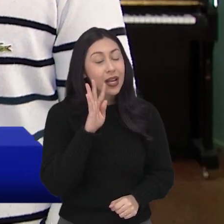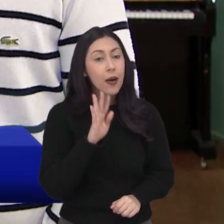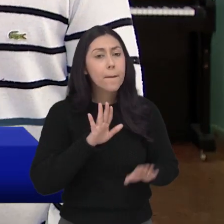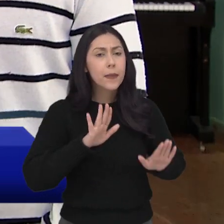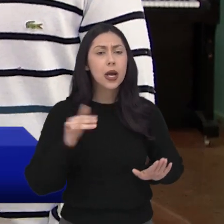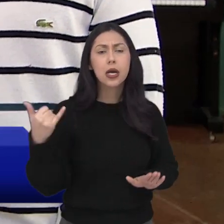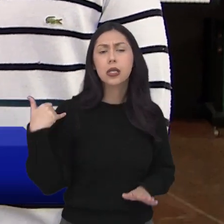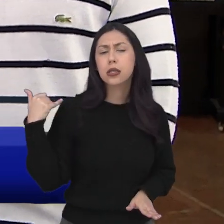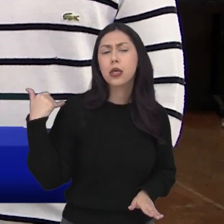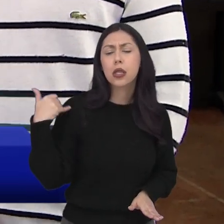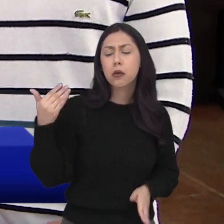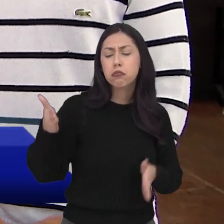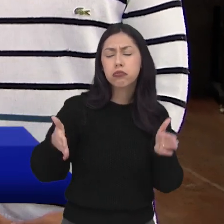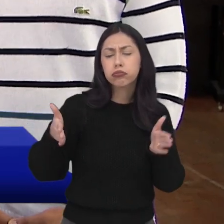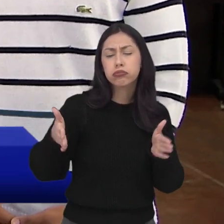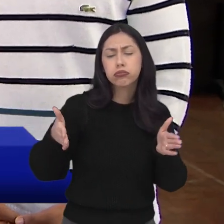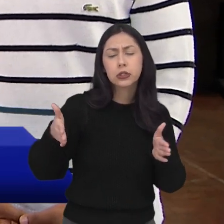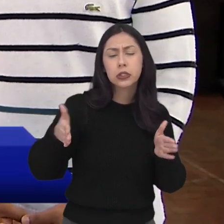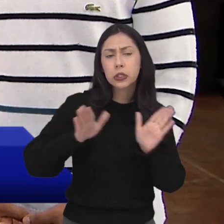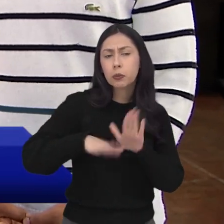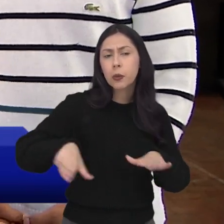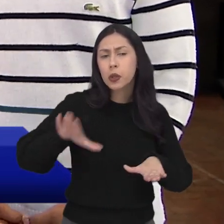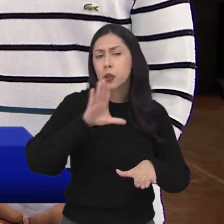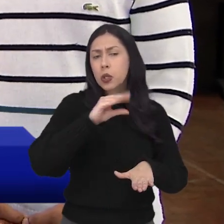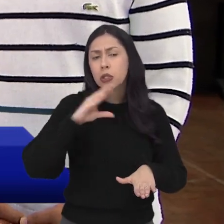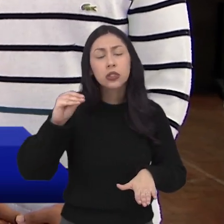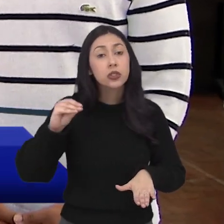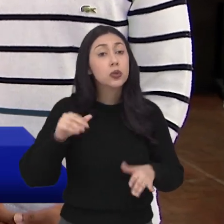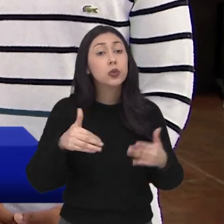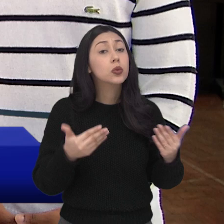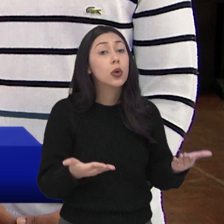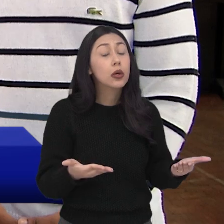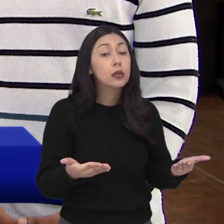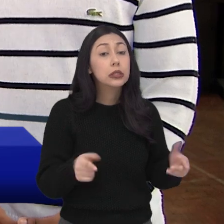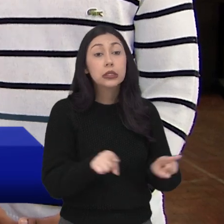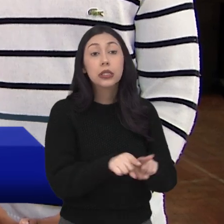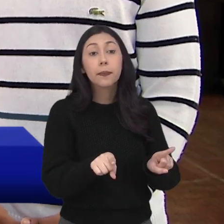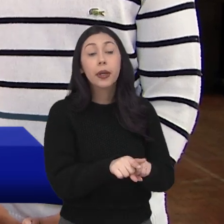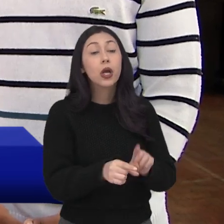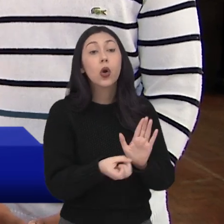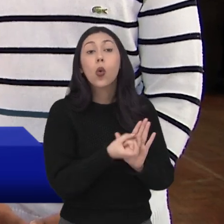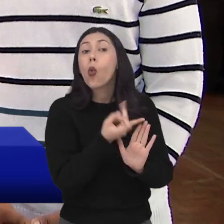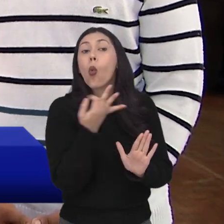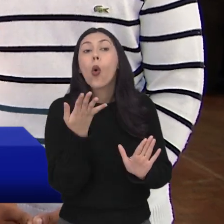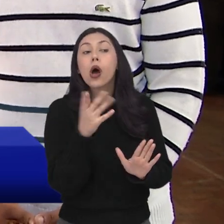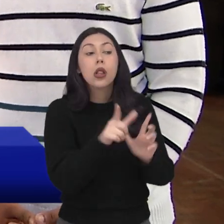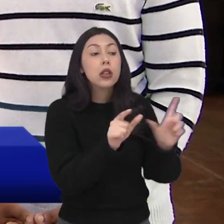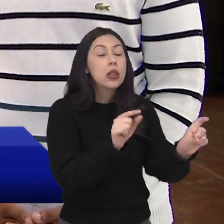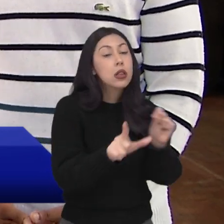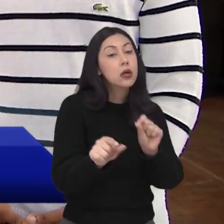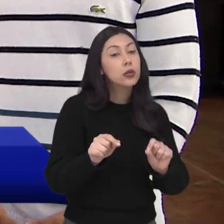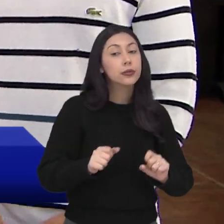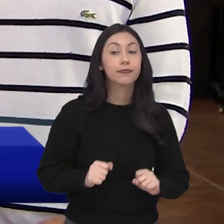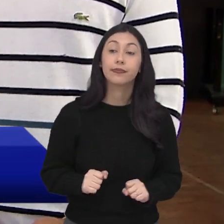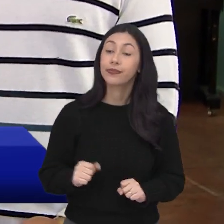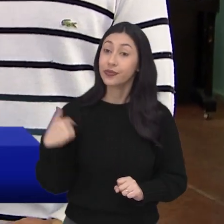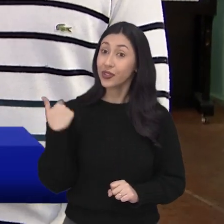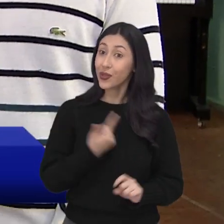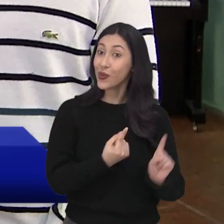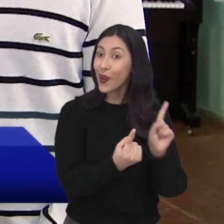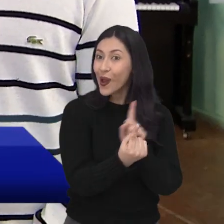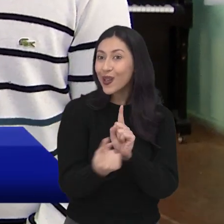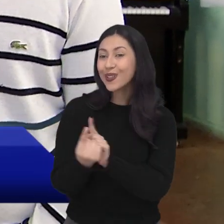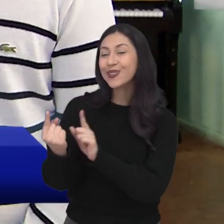sobre a faixa etária, né, dessas crianças e desses adolescentes, qual que é e também quais cursos estão disponíveis aqui no projeto? Nós